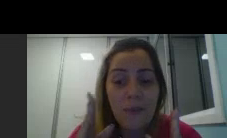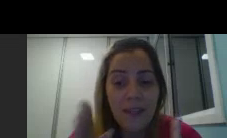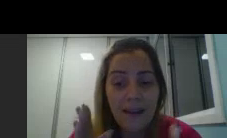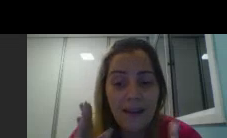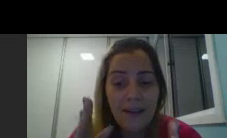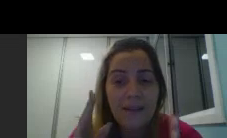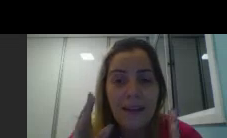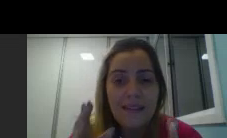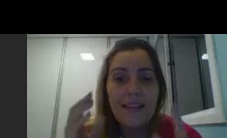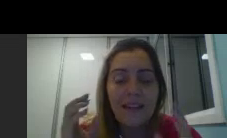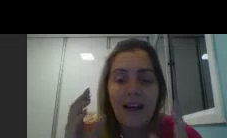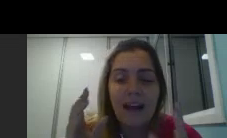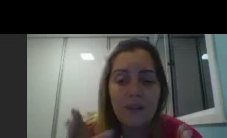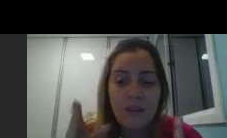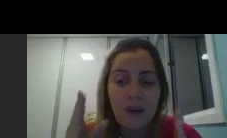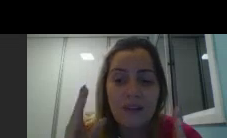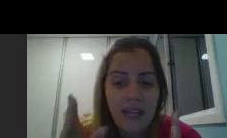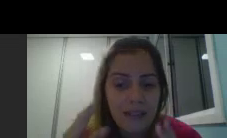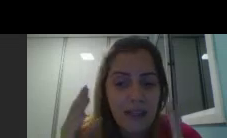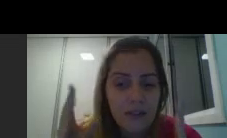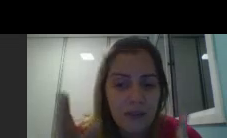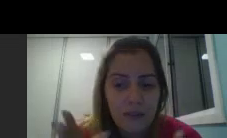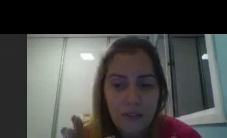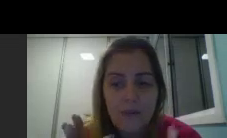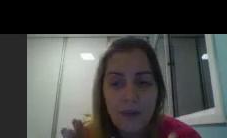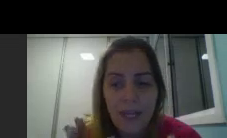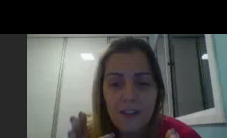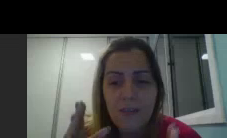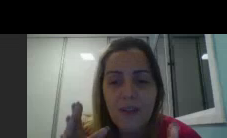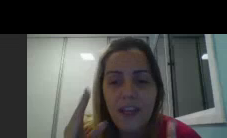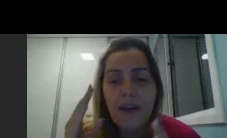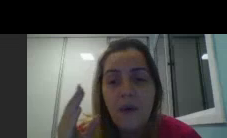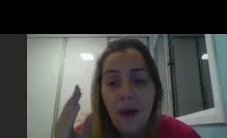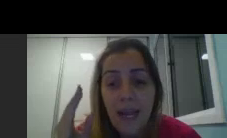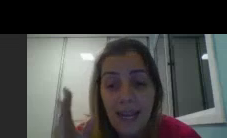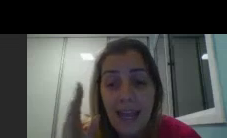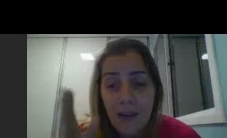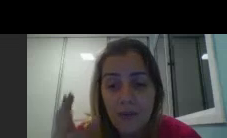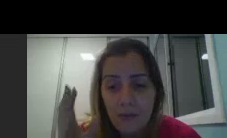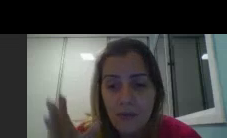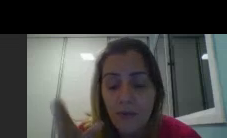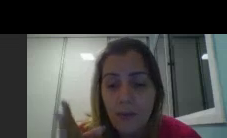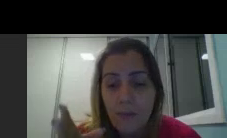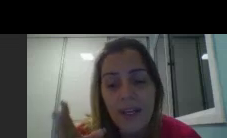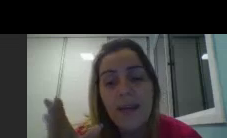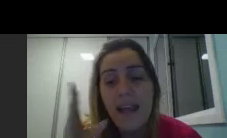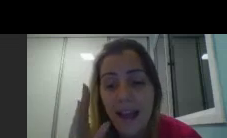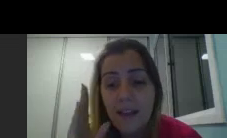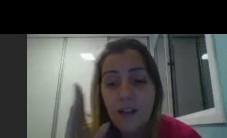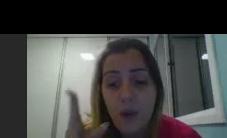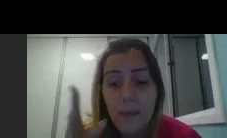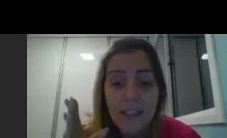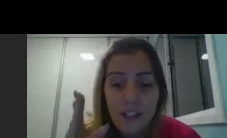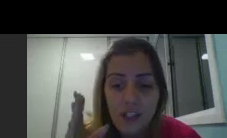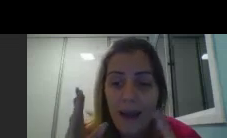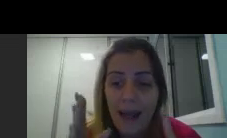vai predominar vai ser a dos olhos castanhos ou dos olhos pretos, porque o alelo do olho preto ele